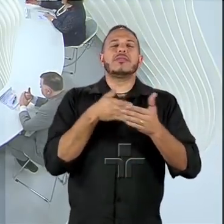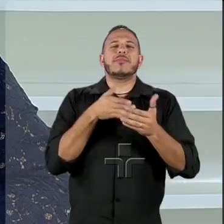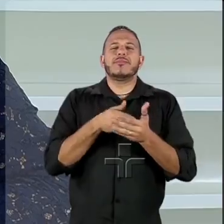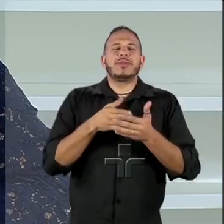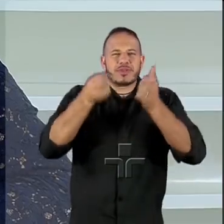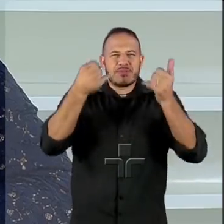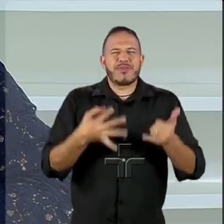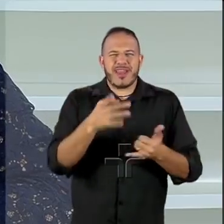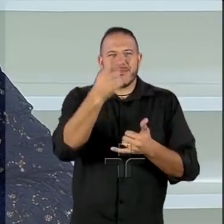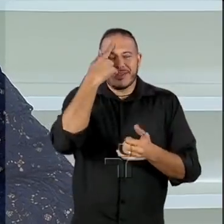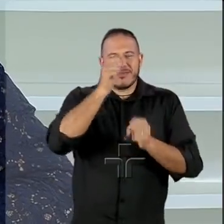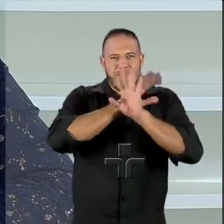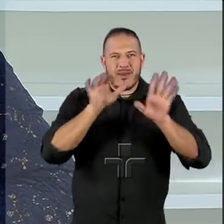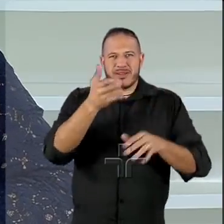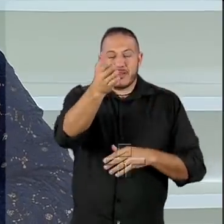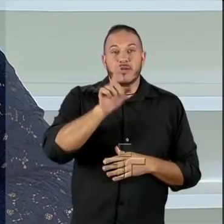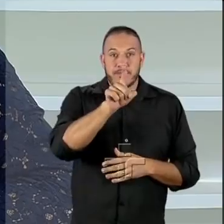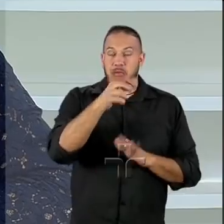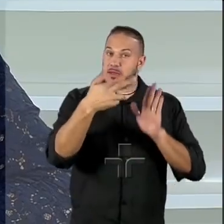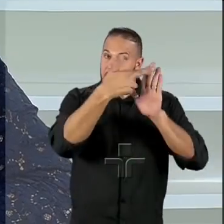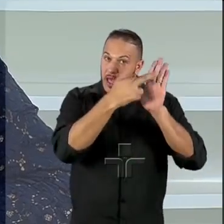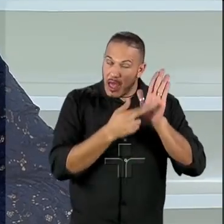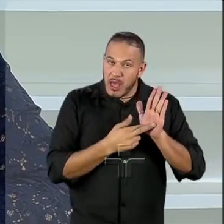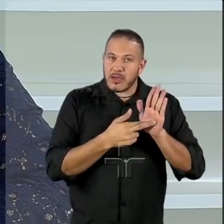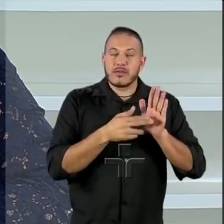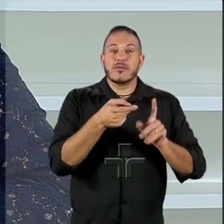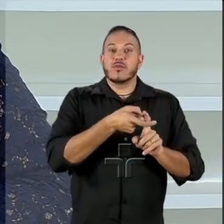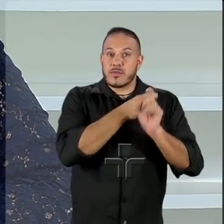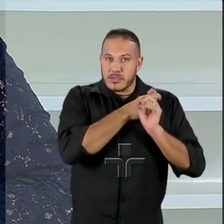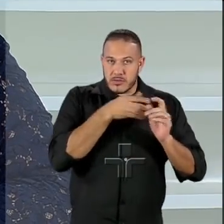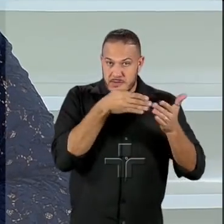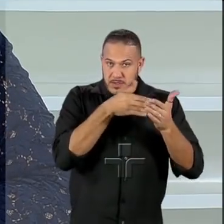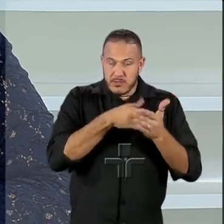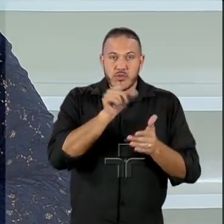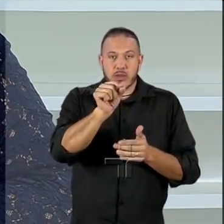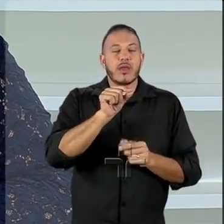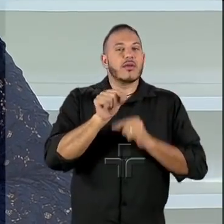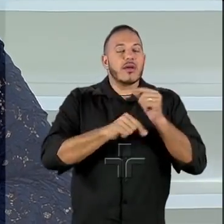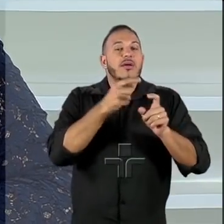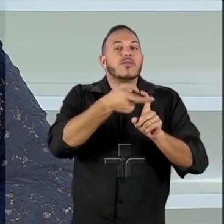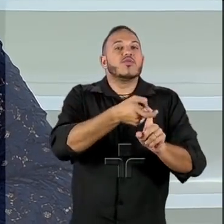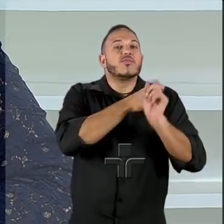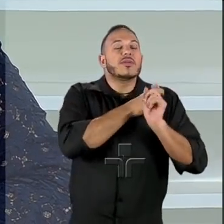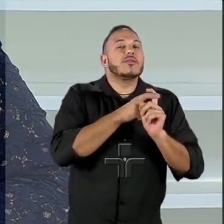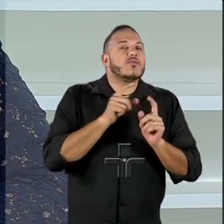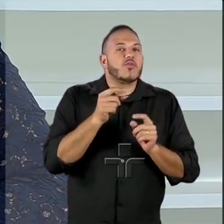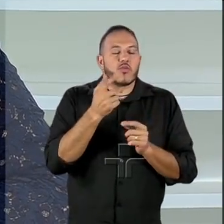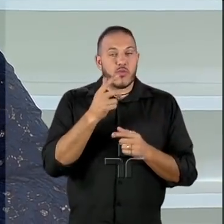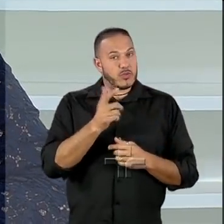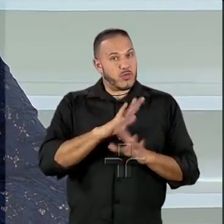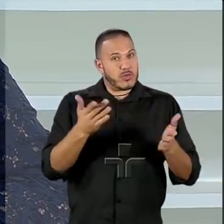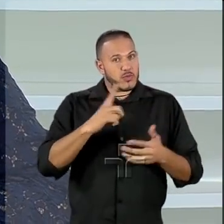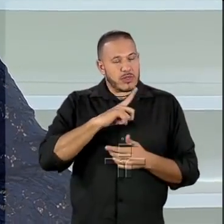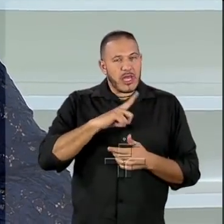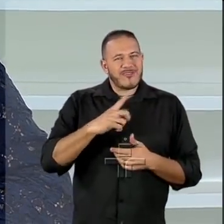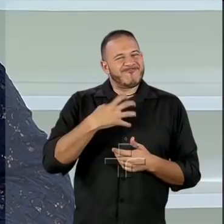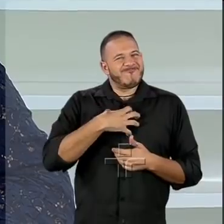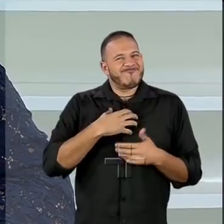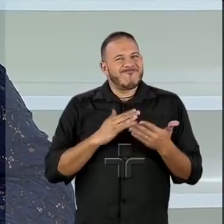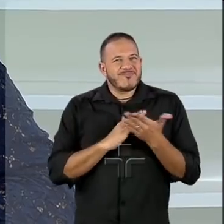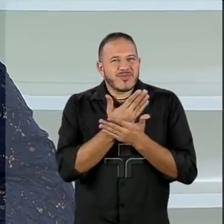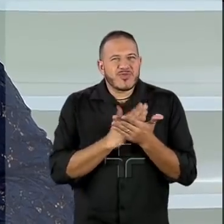As regras de suspeição e impedimento, elas são parecidas. A suspeição, quando existe um desconforto